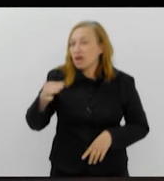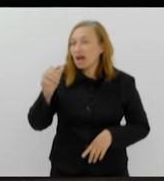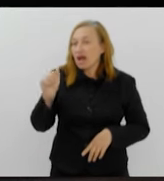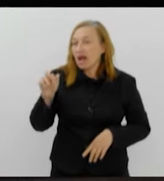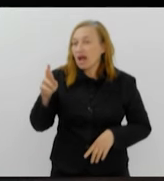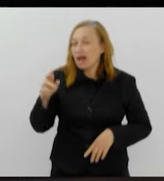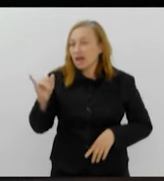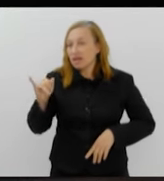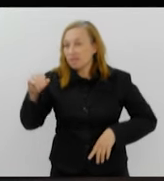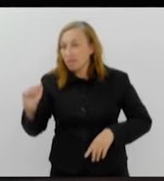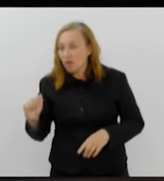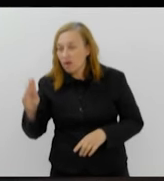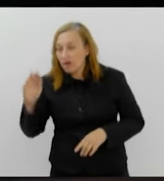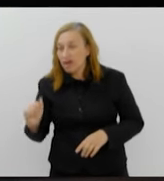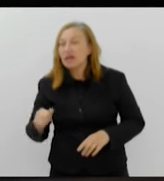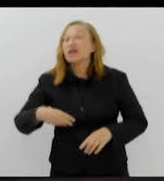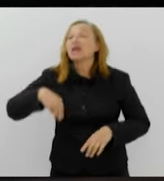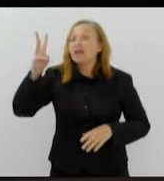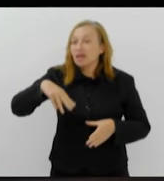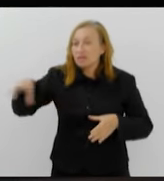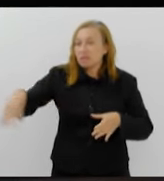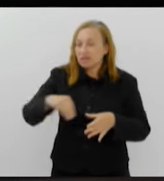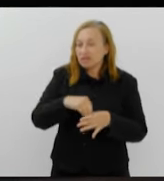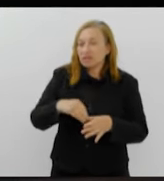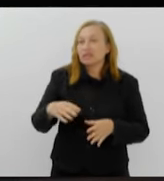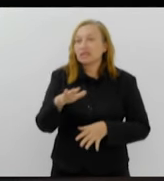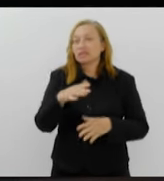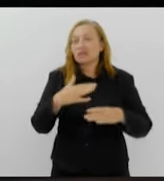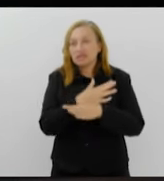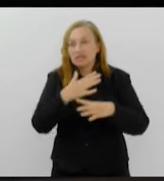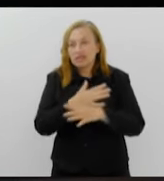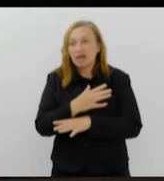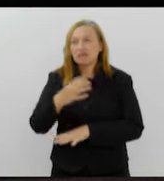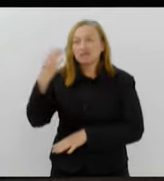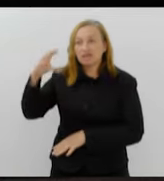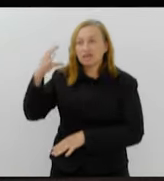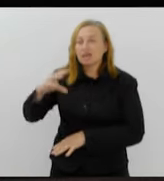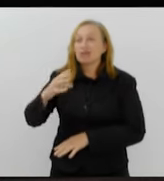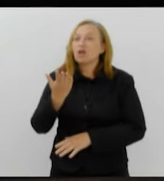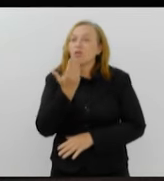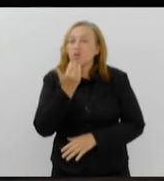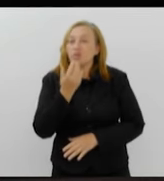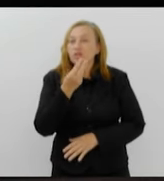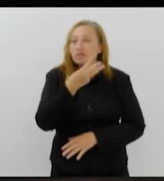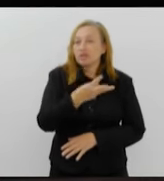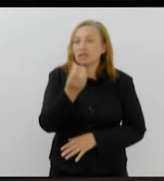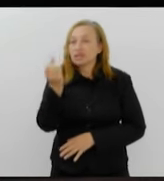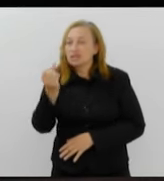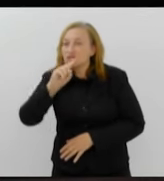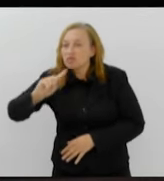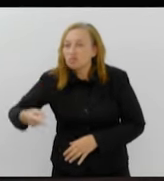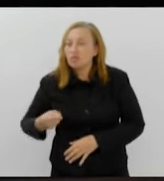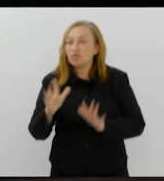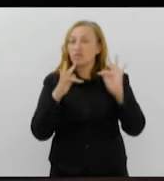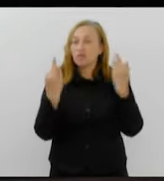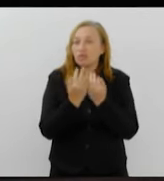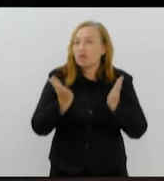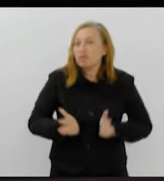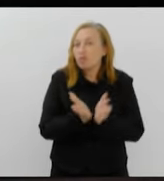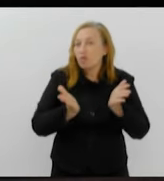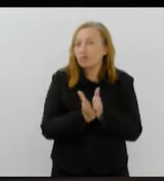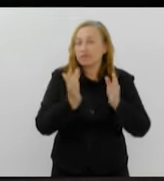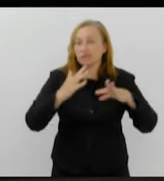implementar ela na cidade de Niterói né garantindo alimento para 36.000 Famílias empobrecidas na nossa